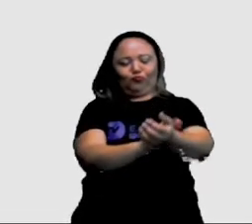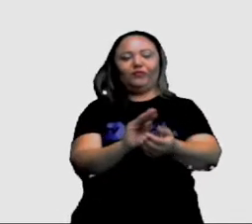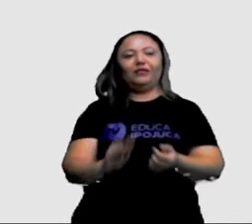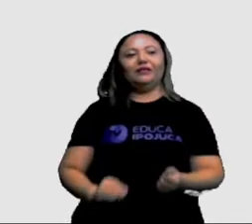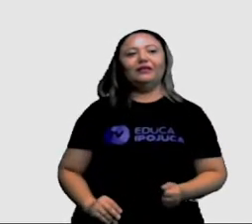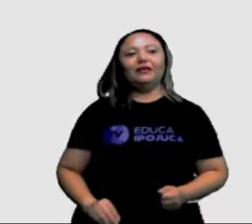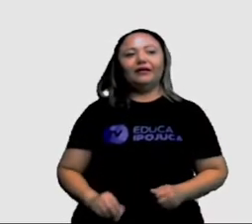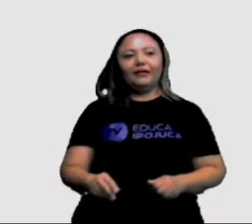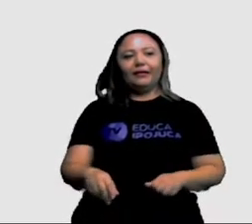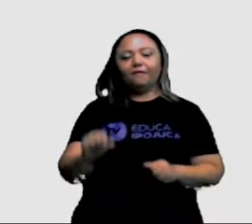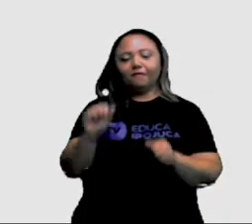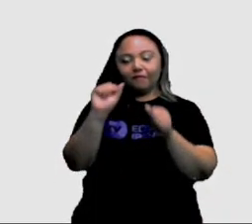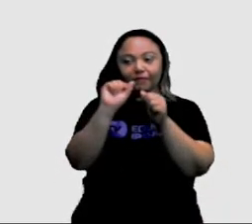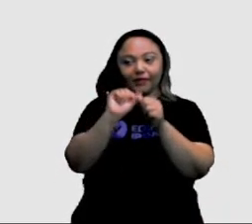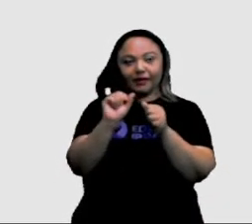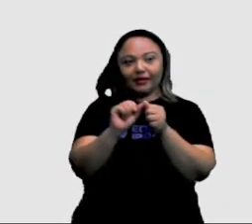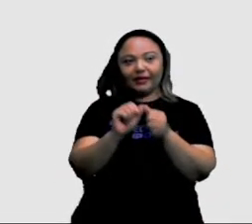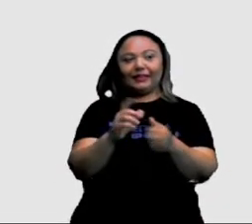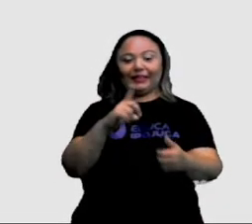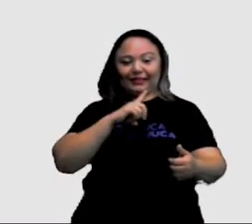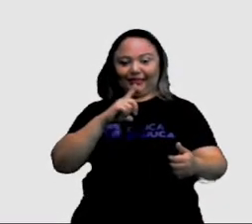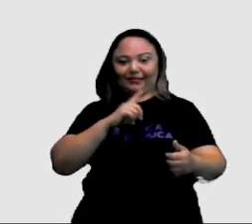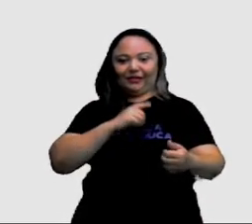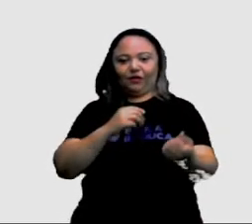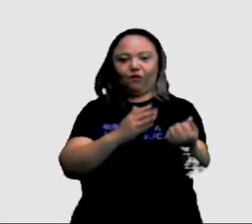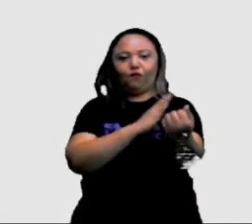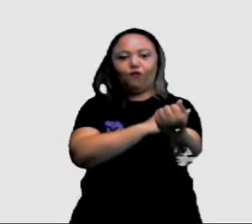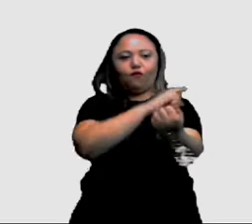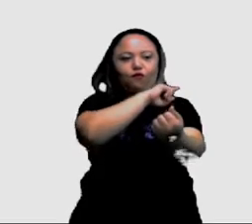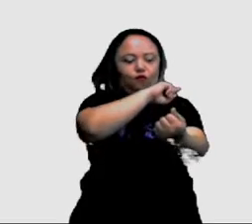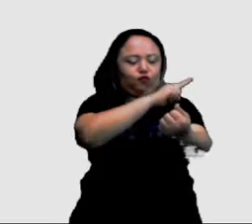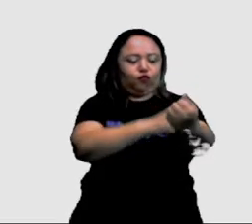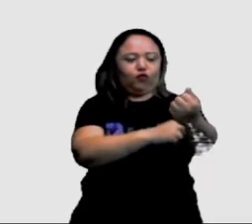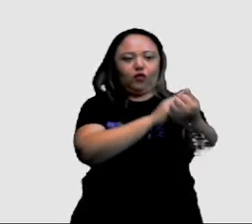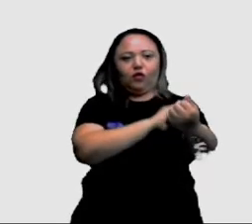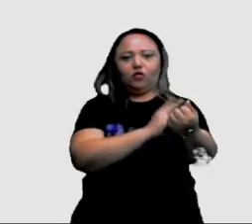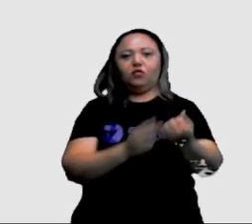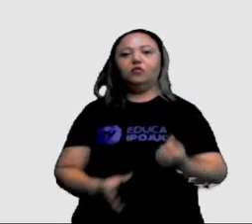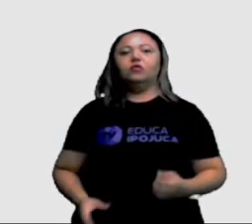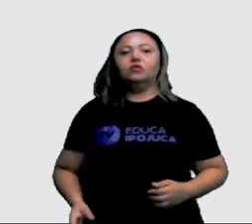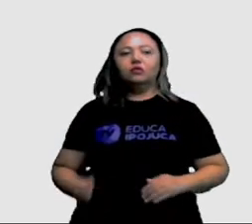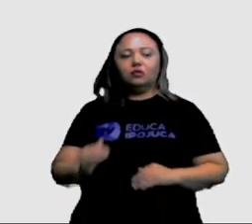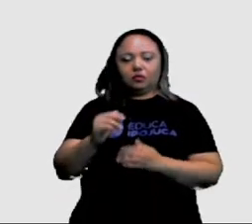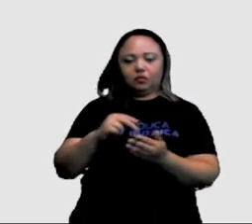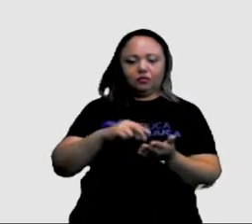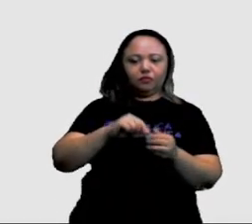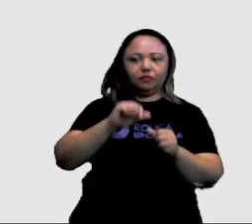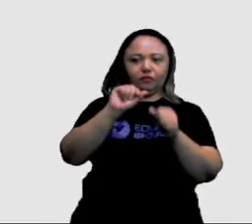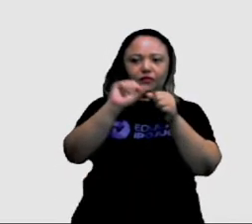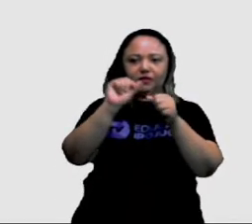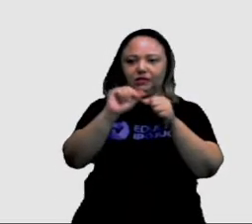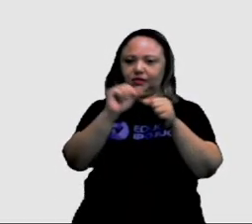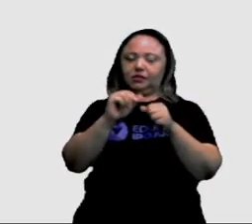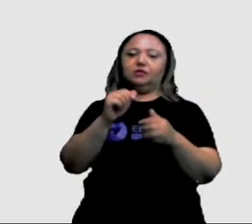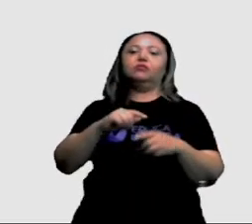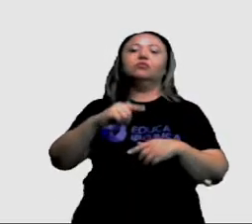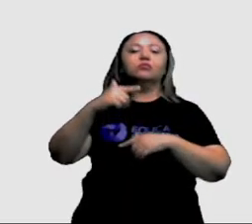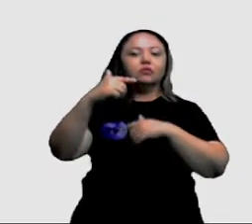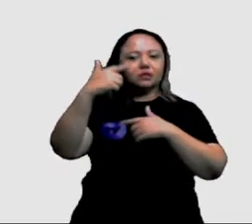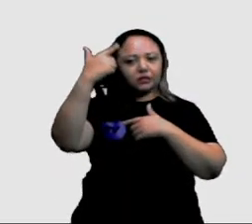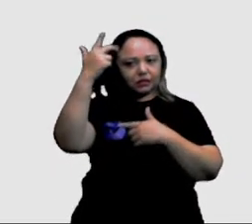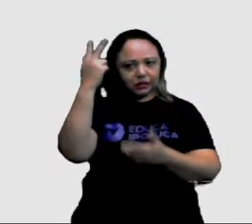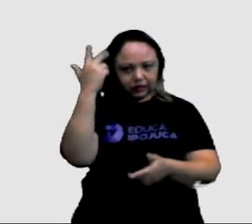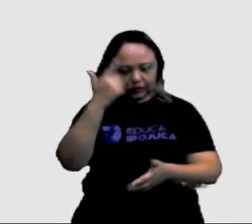para exercer rapidamente a força contra a gravidade, tá? Realizando ali repetições múltiplas de